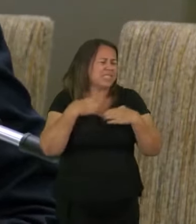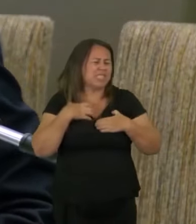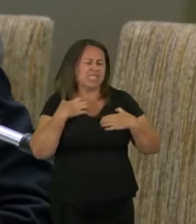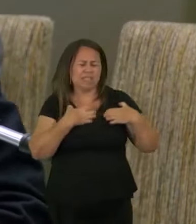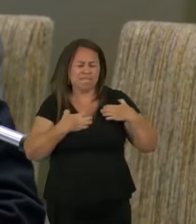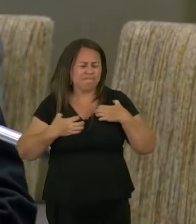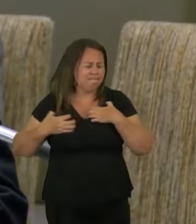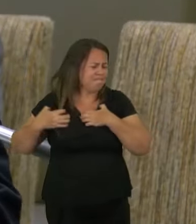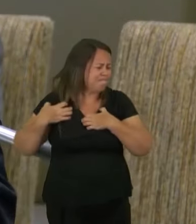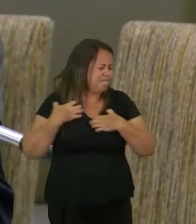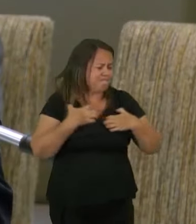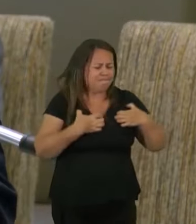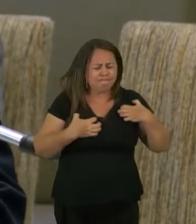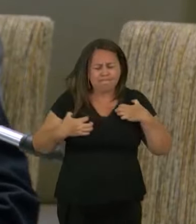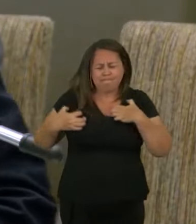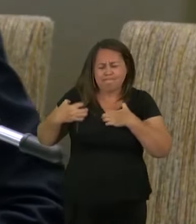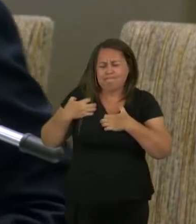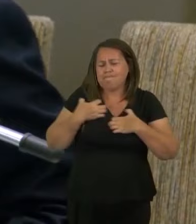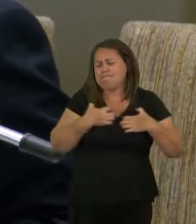angustiada,